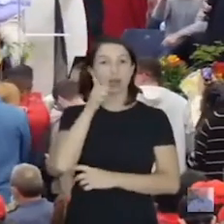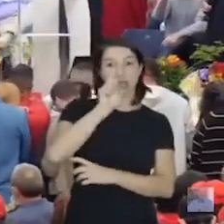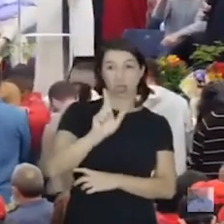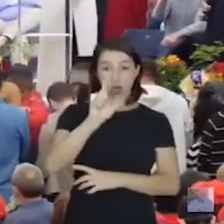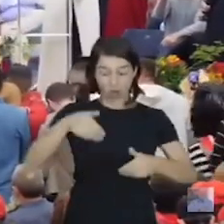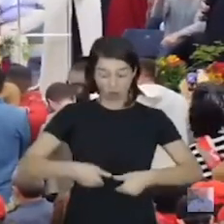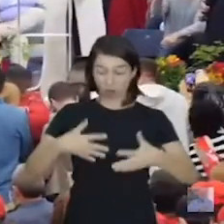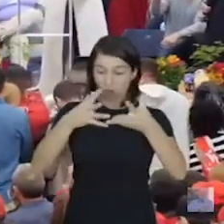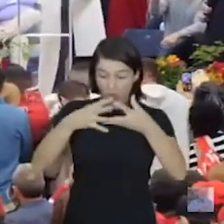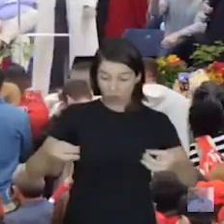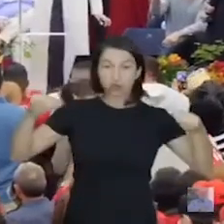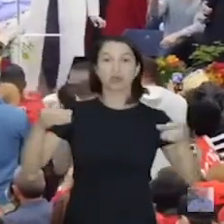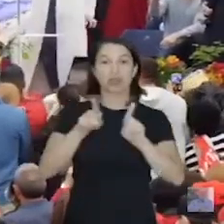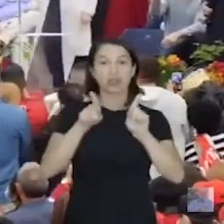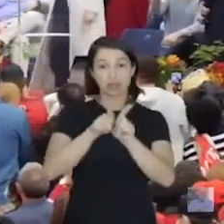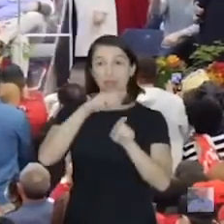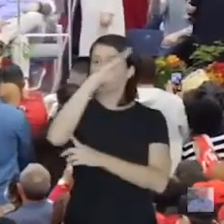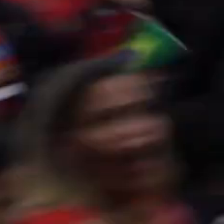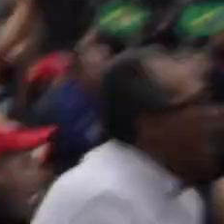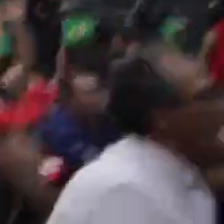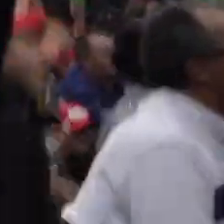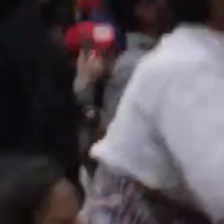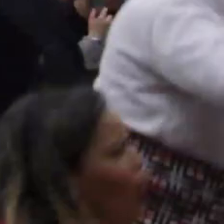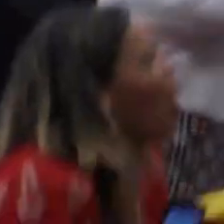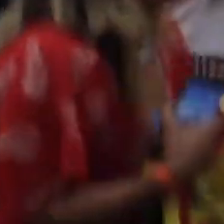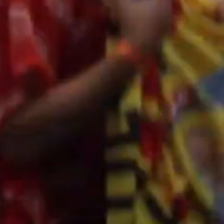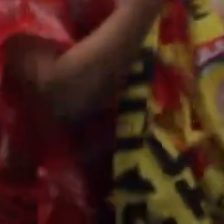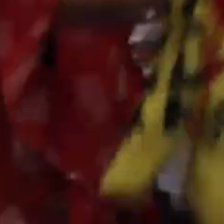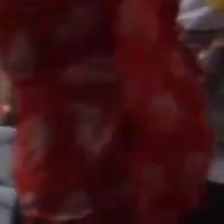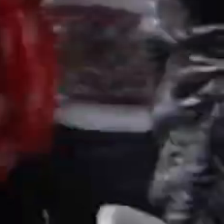mais próspero. Então, com vocês,